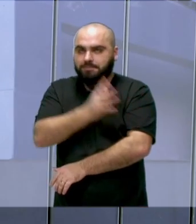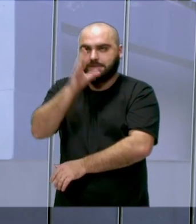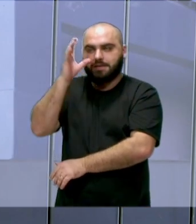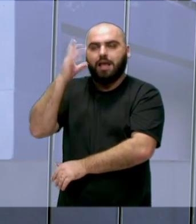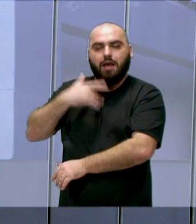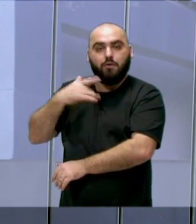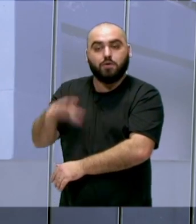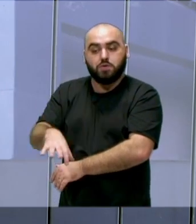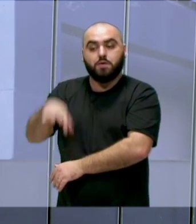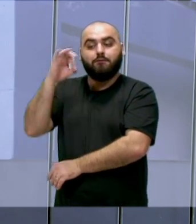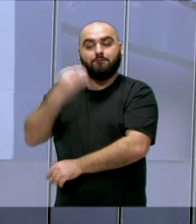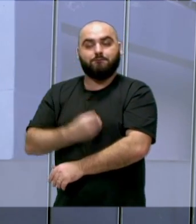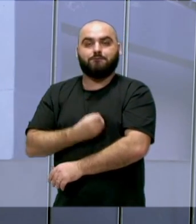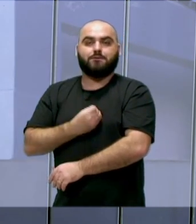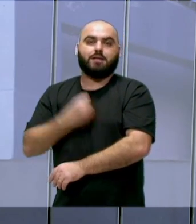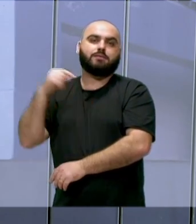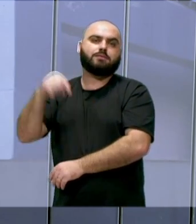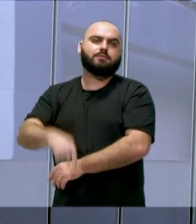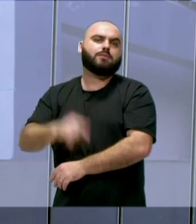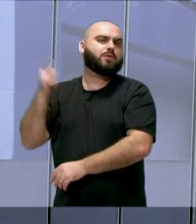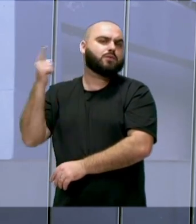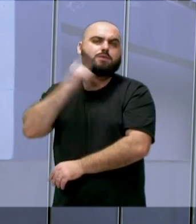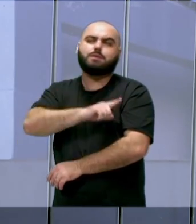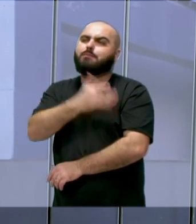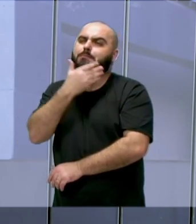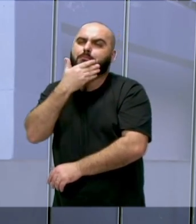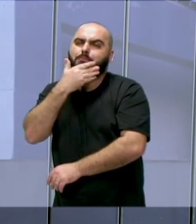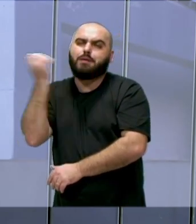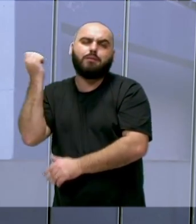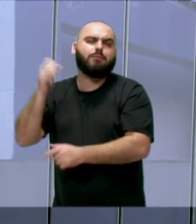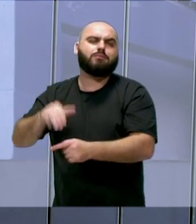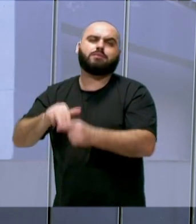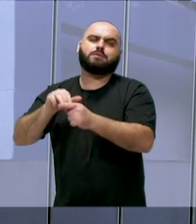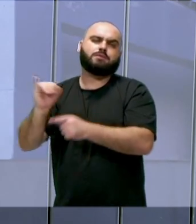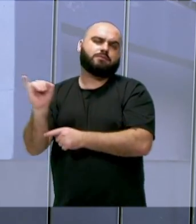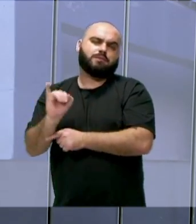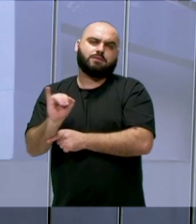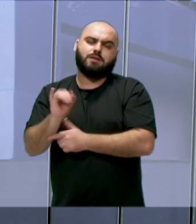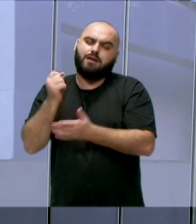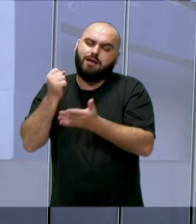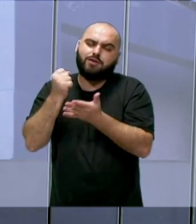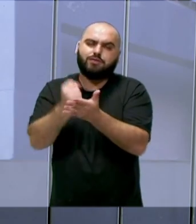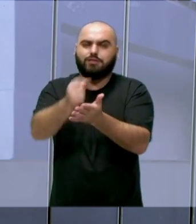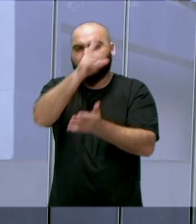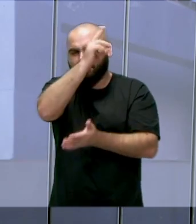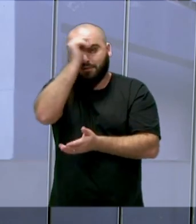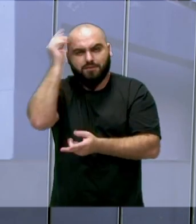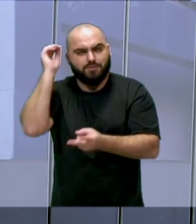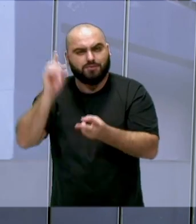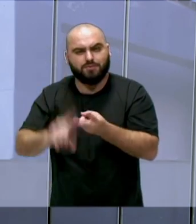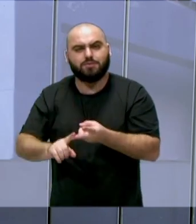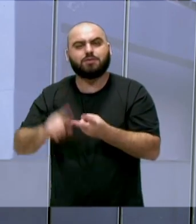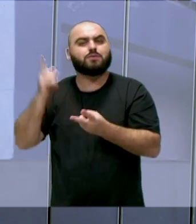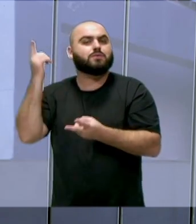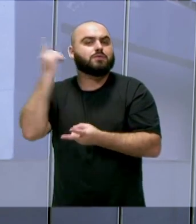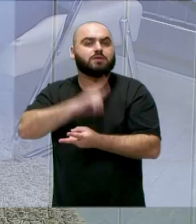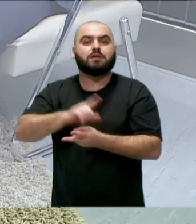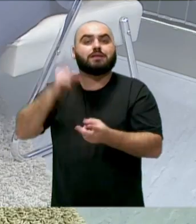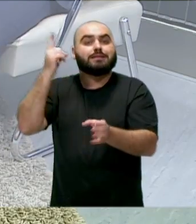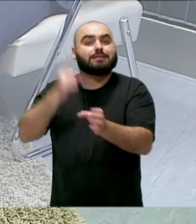casa aqui para buscar fazer o melhor pelo município de Itajaí, ajudar o governo, ajudar quem for a construir uma cidade de Itajaí